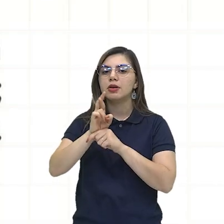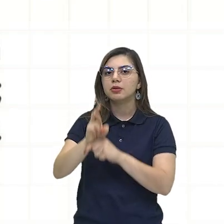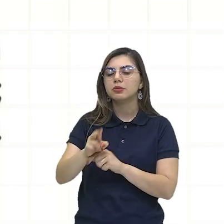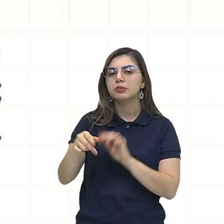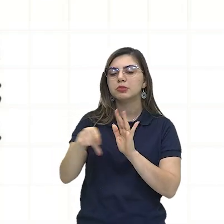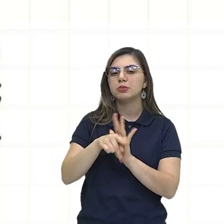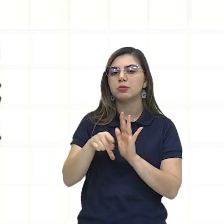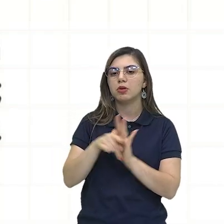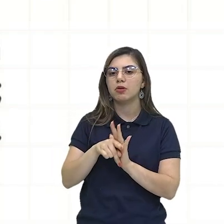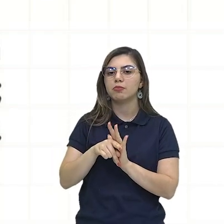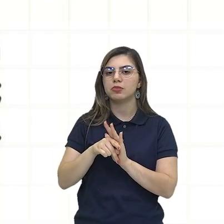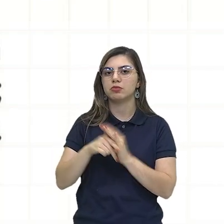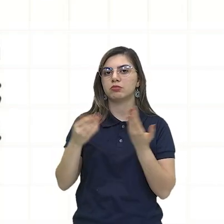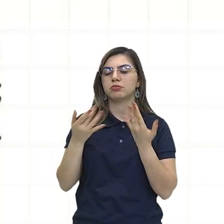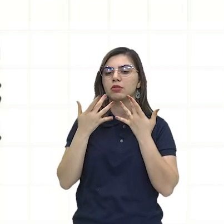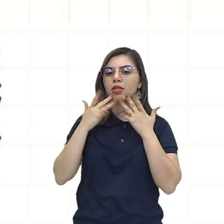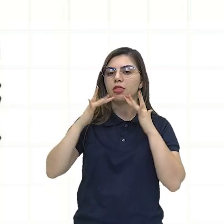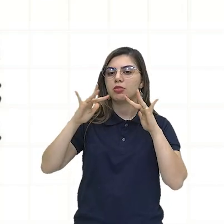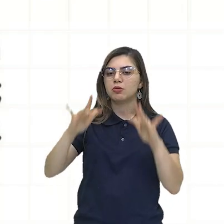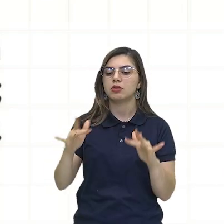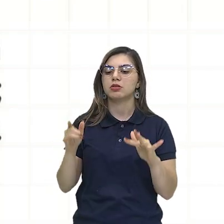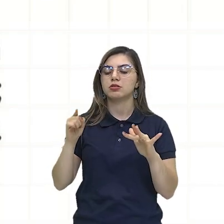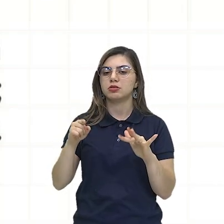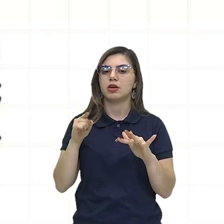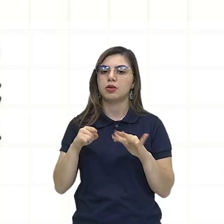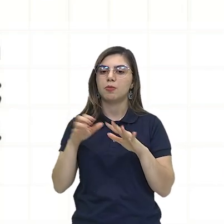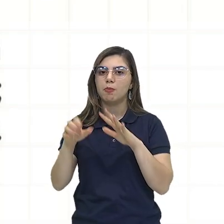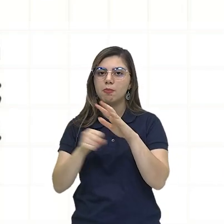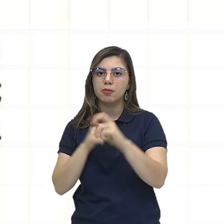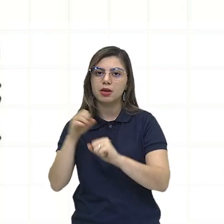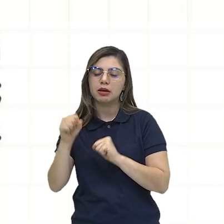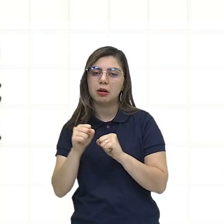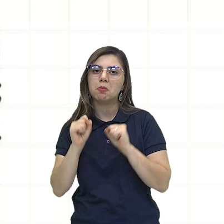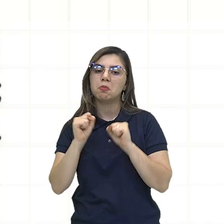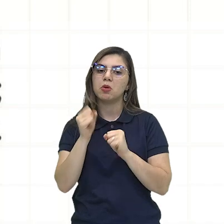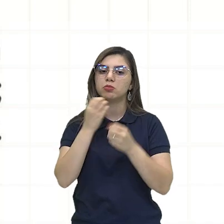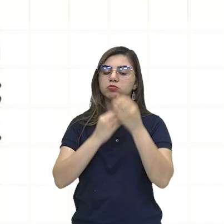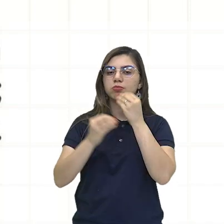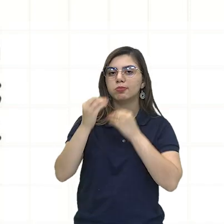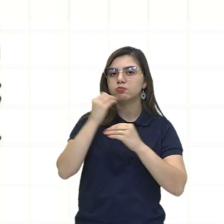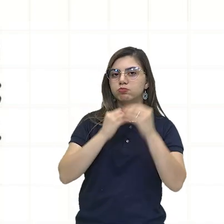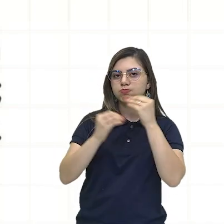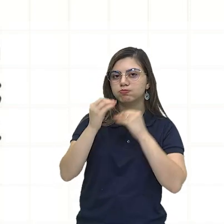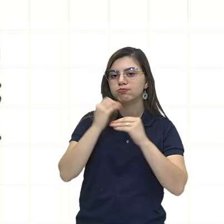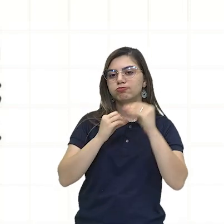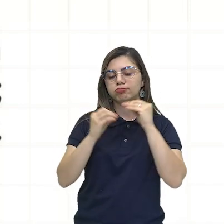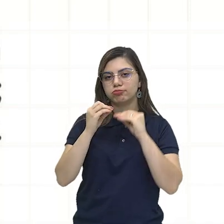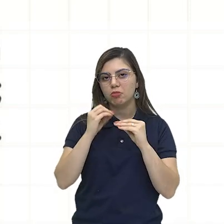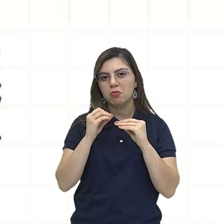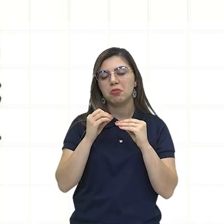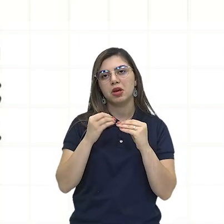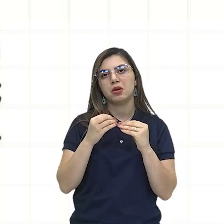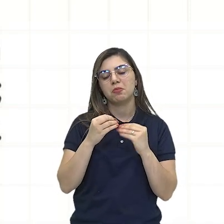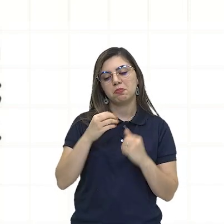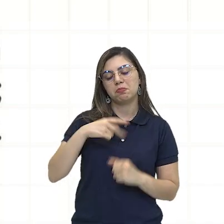vão servir para fonte de alimento, isso podendo ser algo